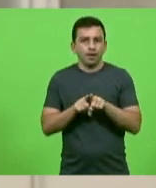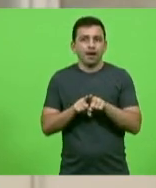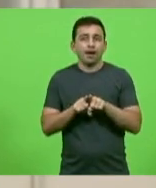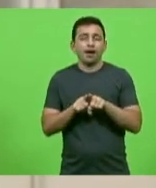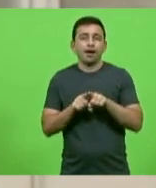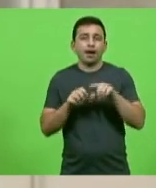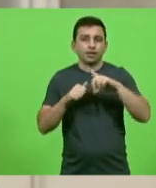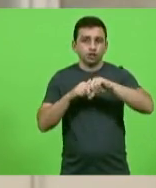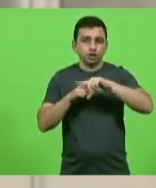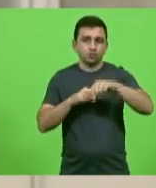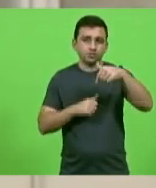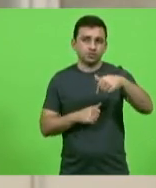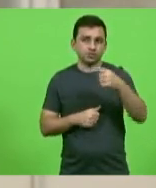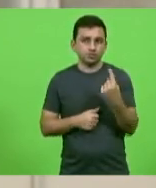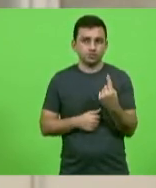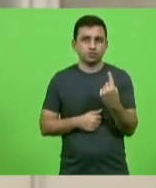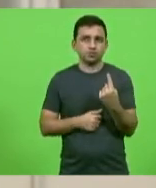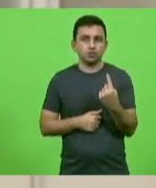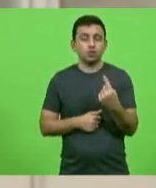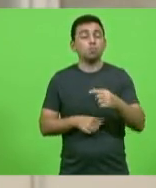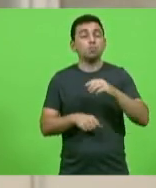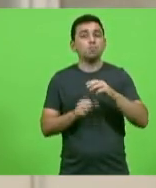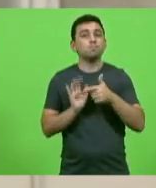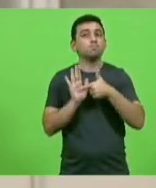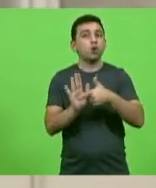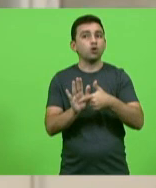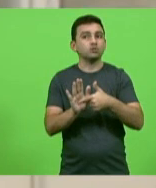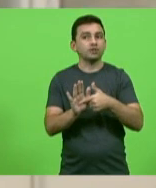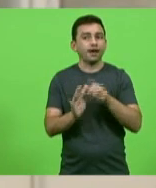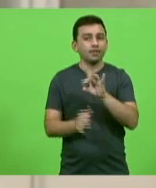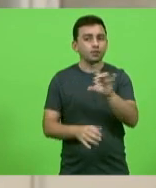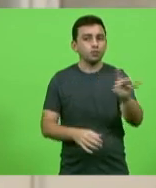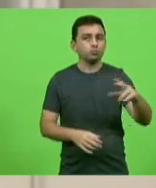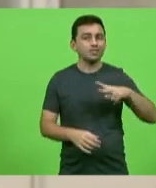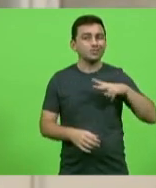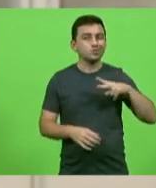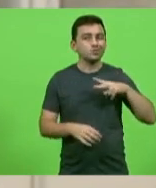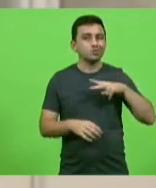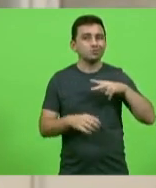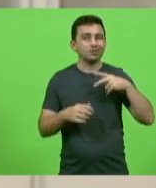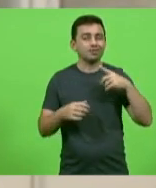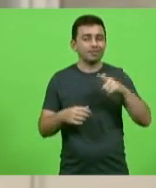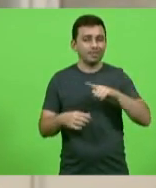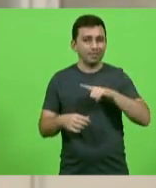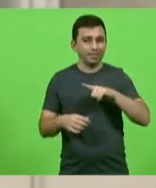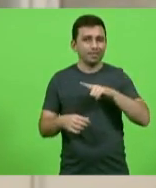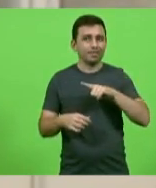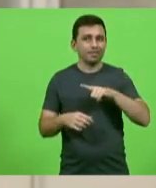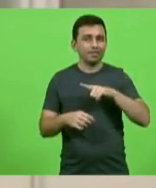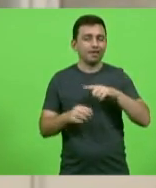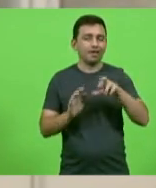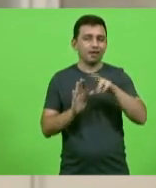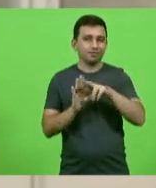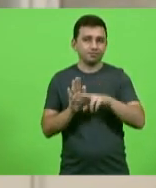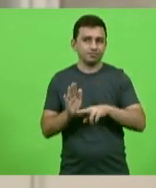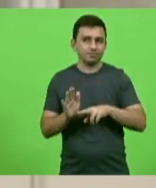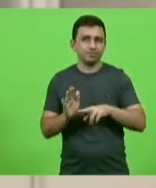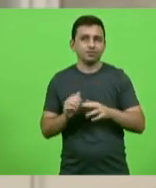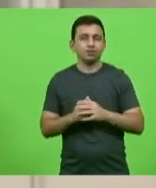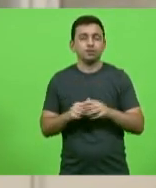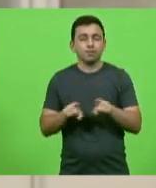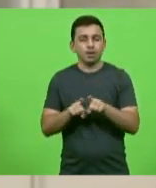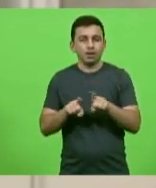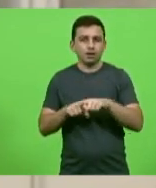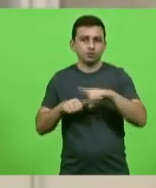71 indique as as atribuições privativas do Governador o amor me do artigo